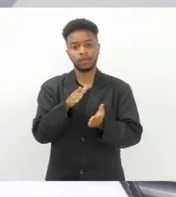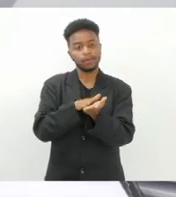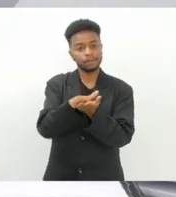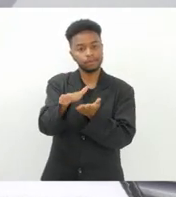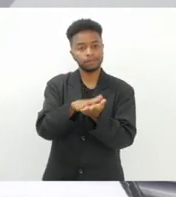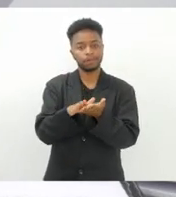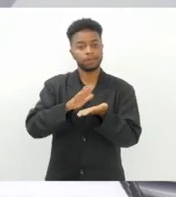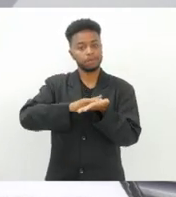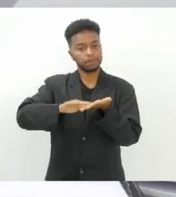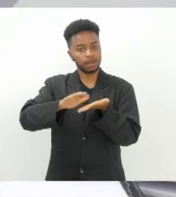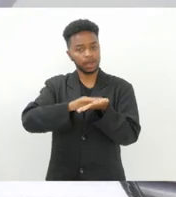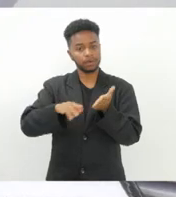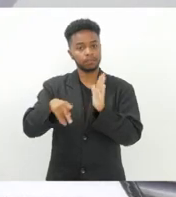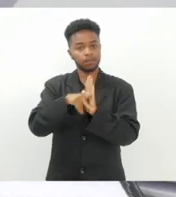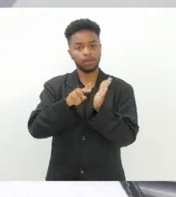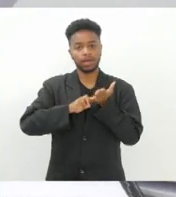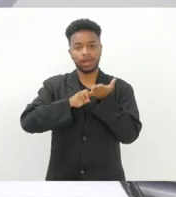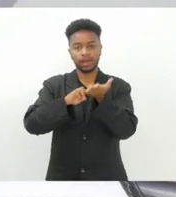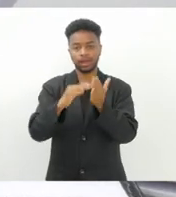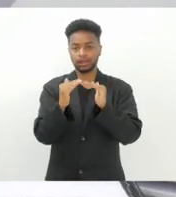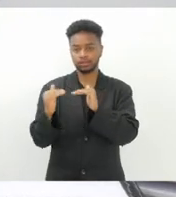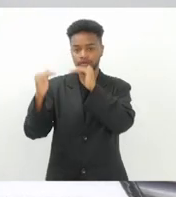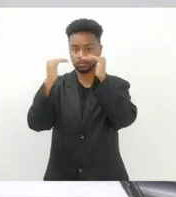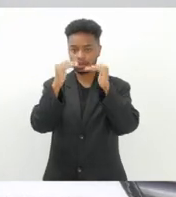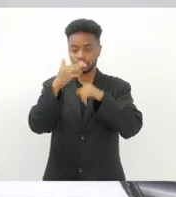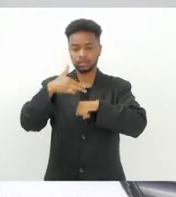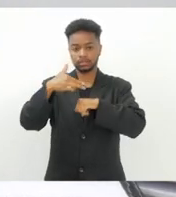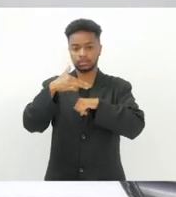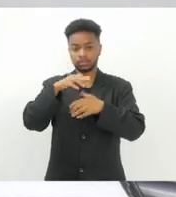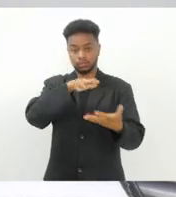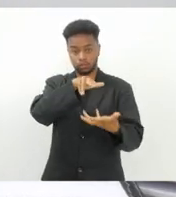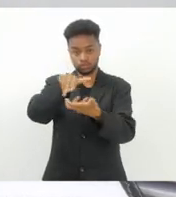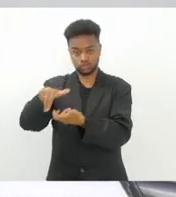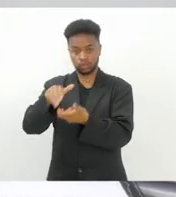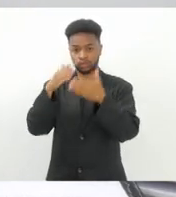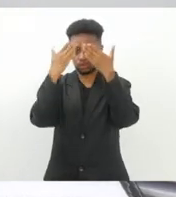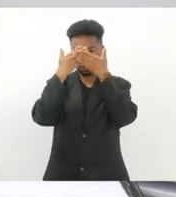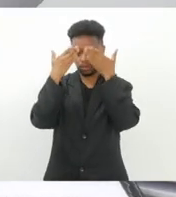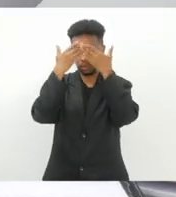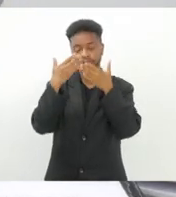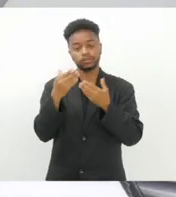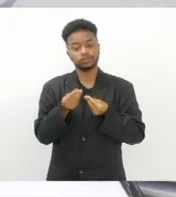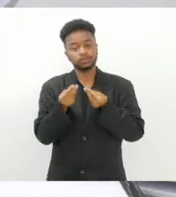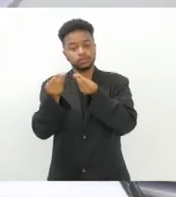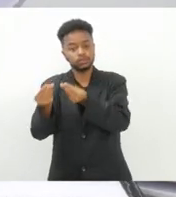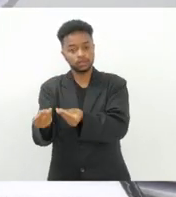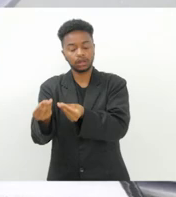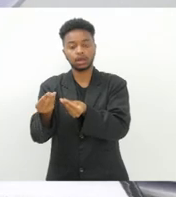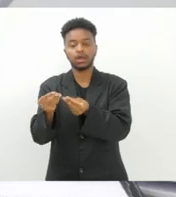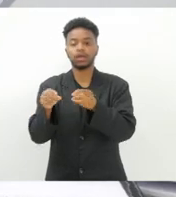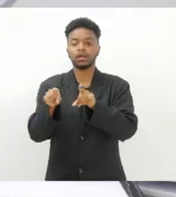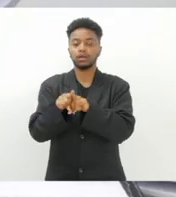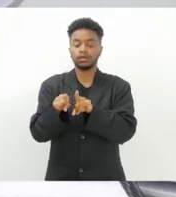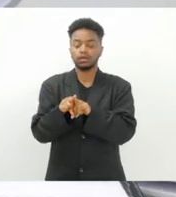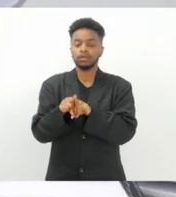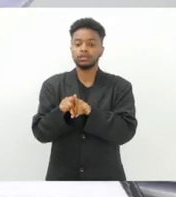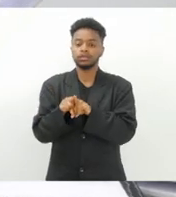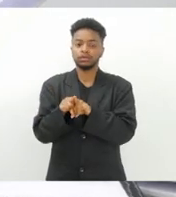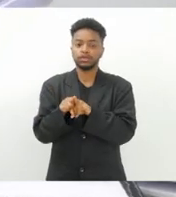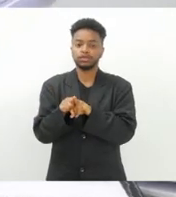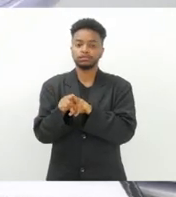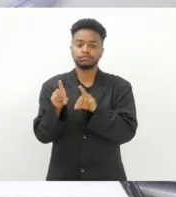em braille da Carta Magna Internacional da Umbanda. Isso vai ser apresentado e realmente é